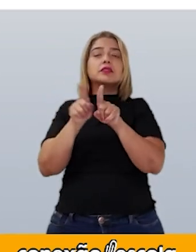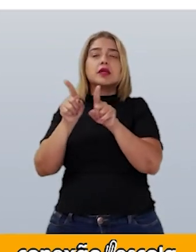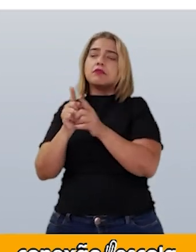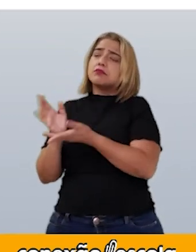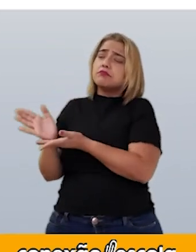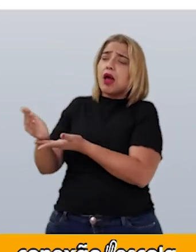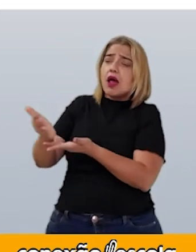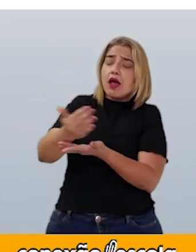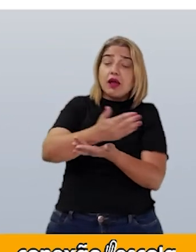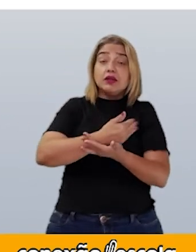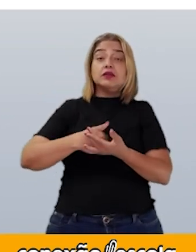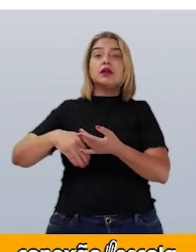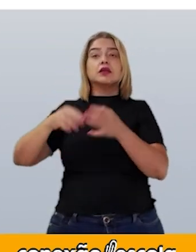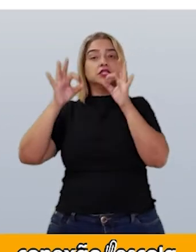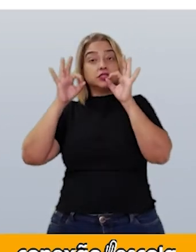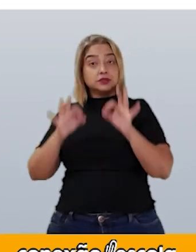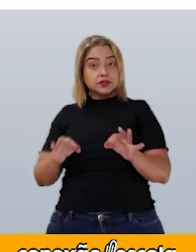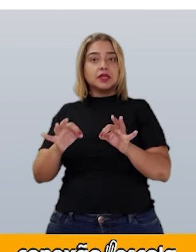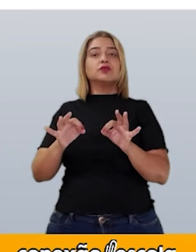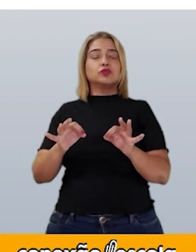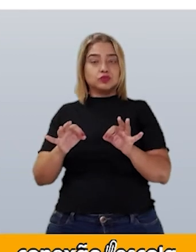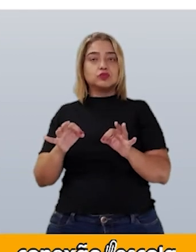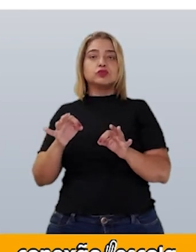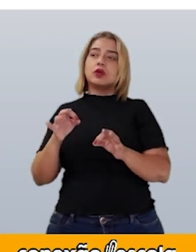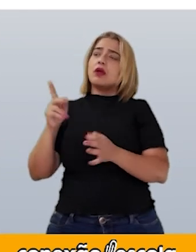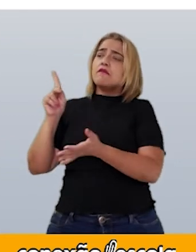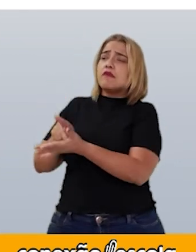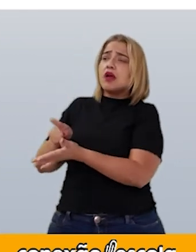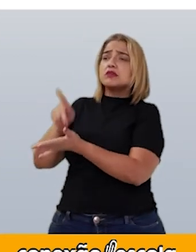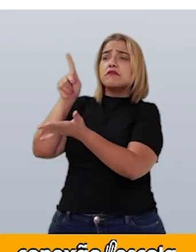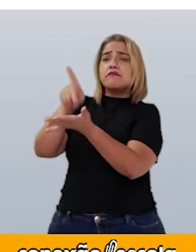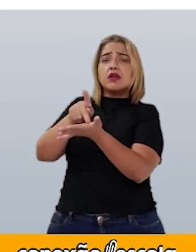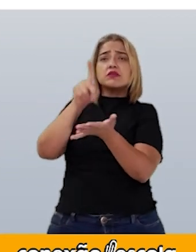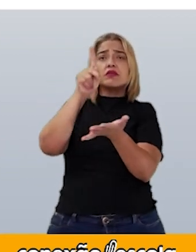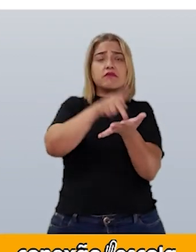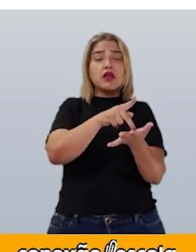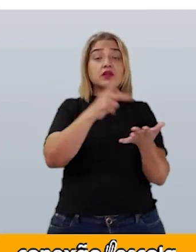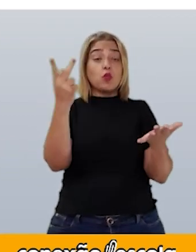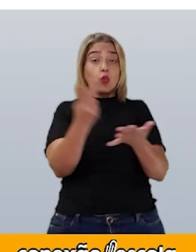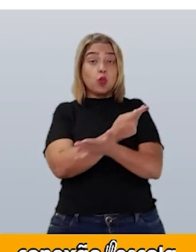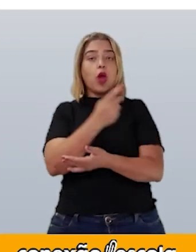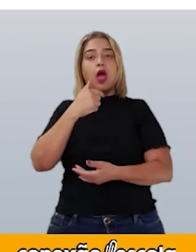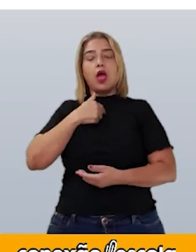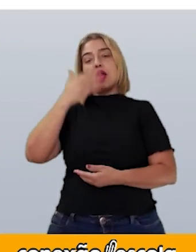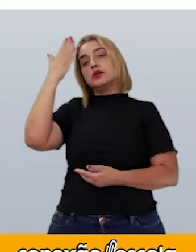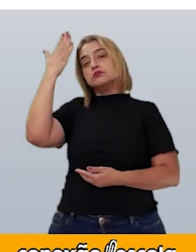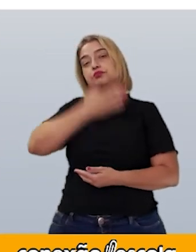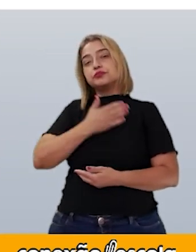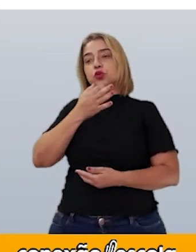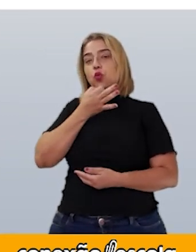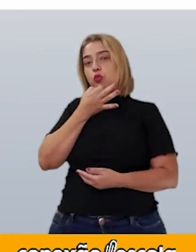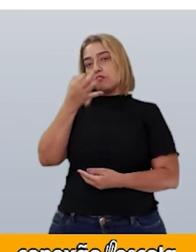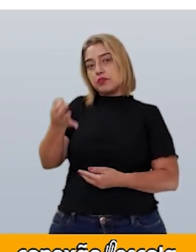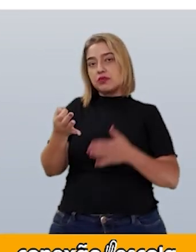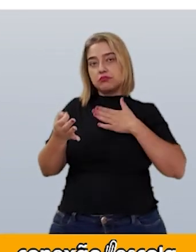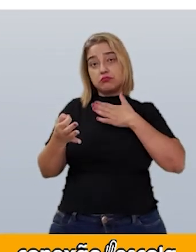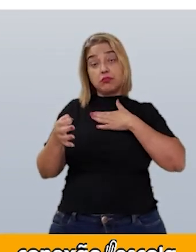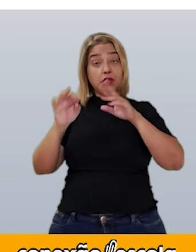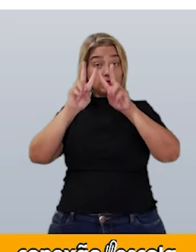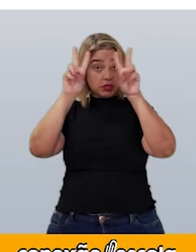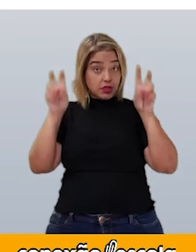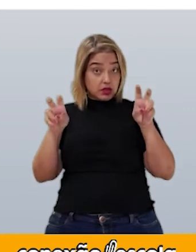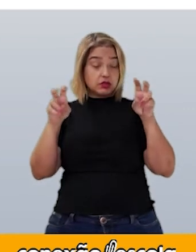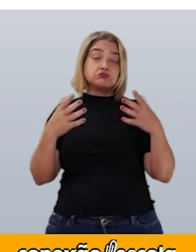de fatos que nos referimos, a fim de comprovar a nossa opinião sobre um determinado tema. O argumento